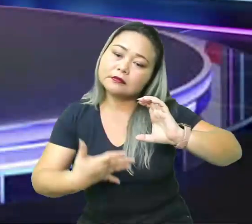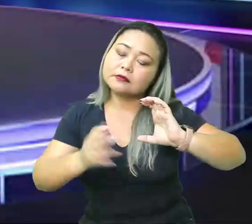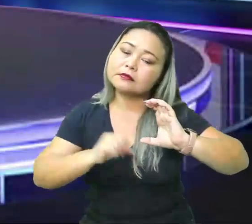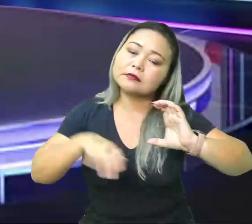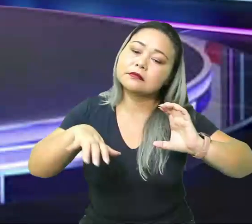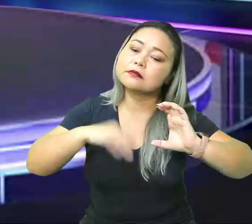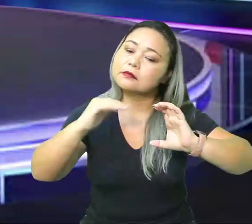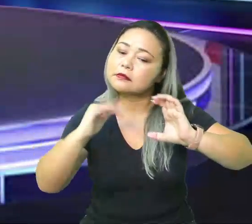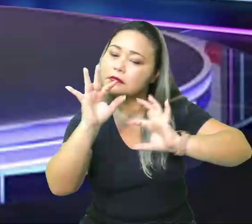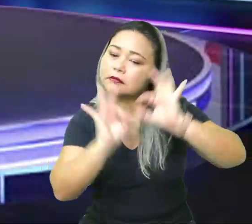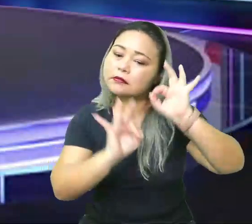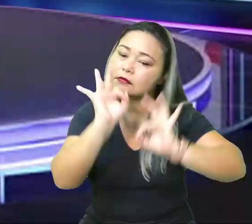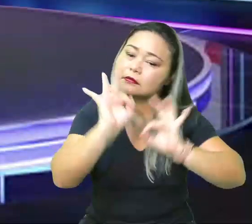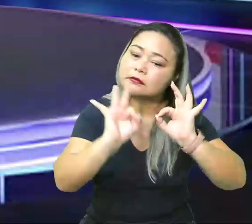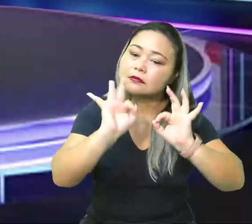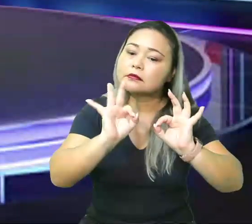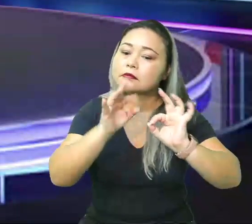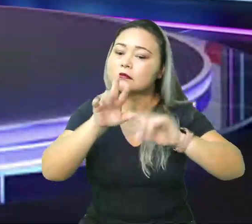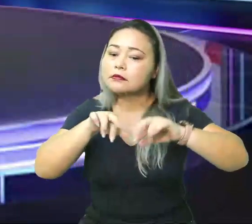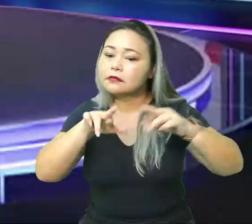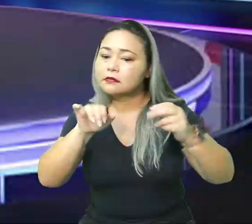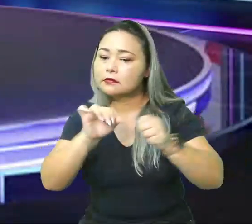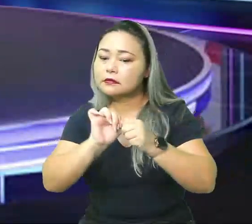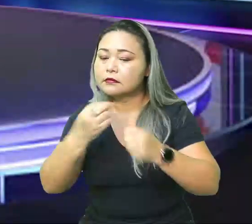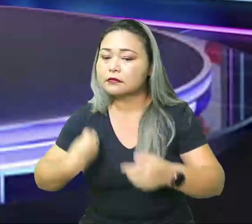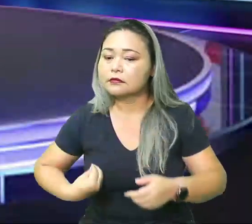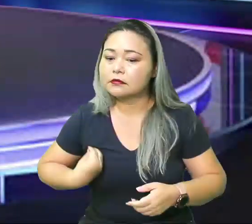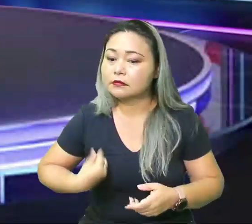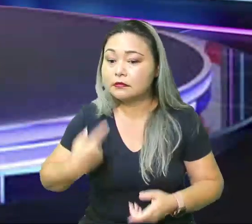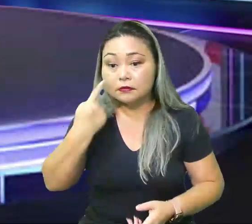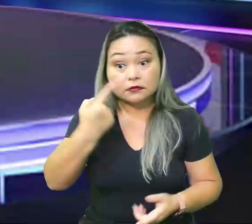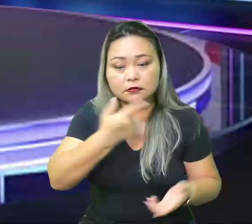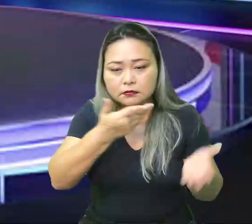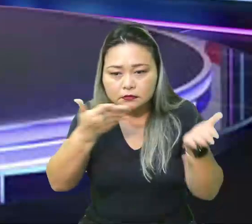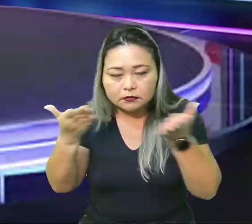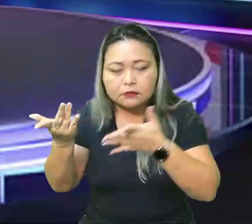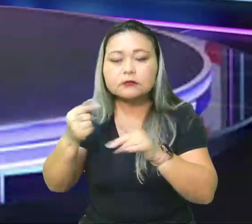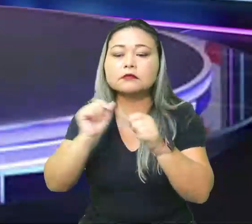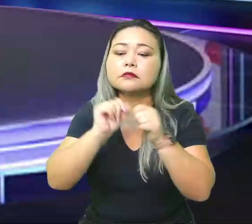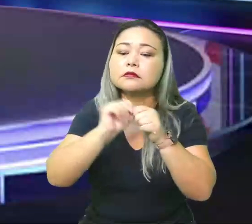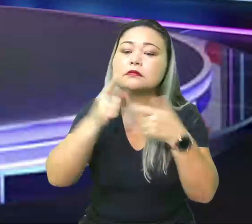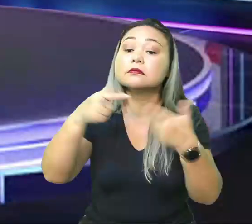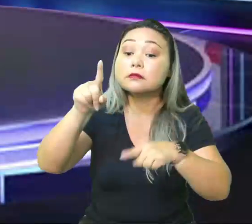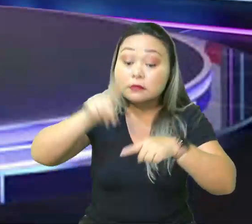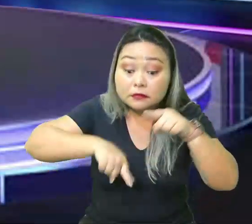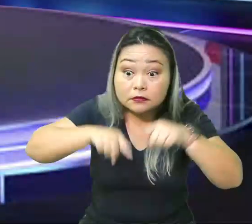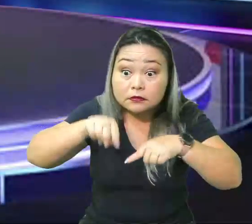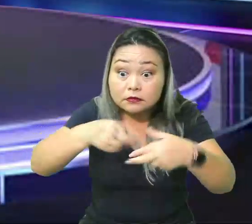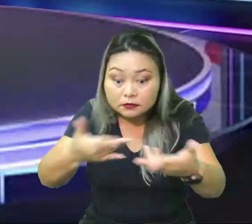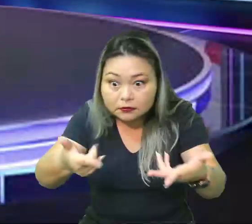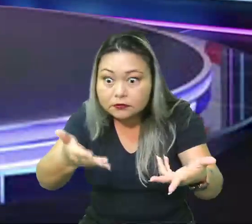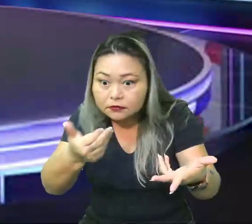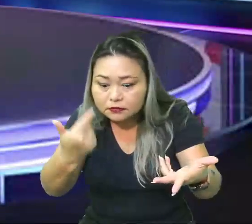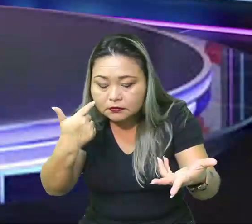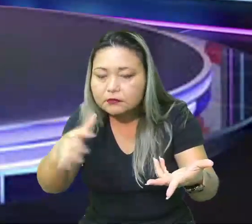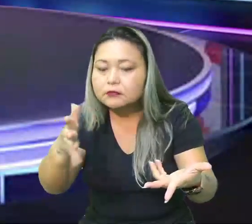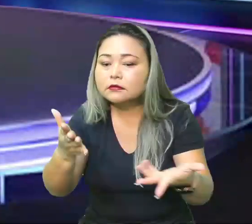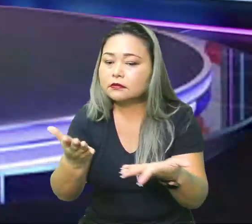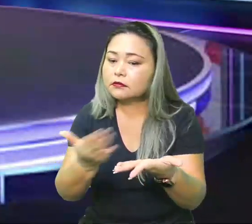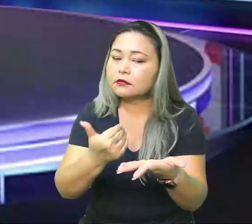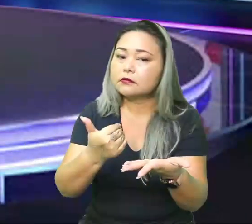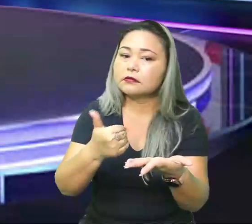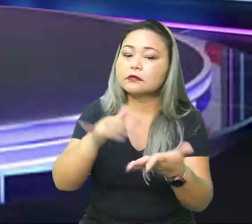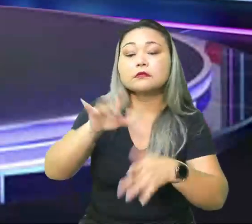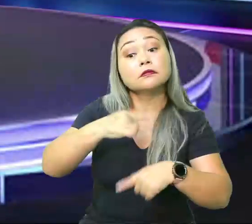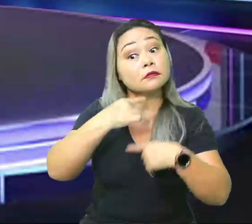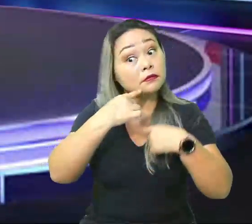né, os níveis de organização dos seres vivos. Vamos dar uma olhadinha? Eu espero que você esteja aí com seu material em mãos, certo? E